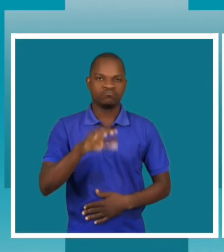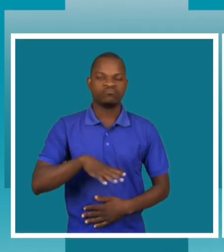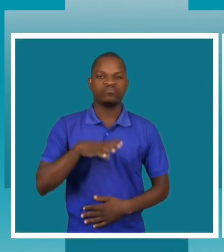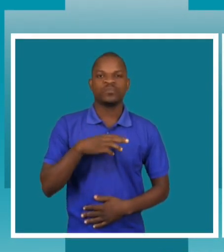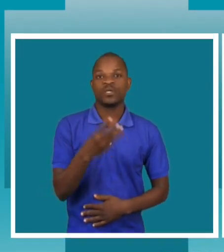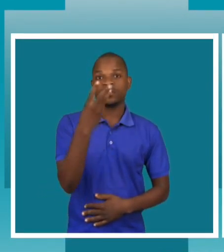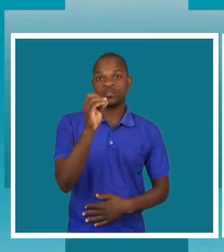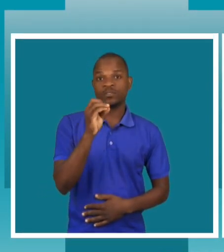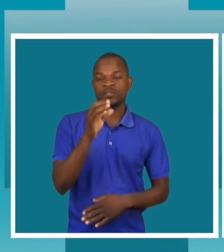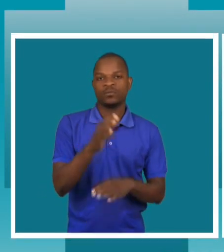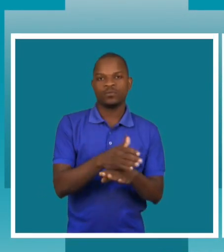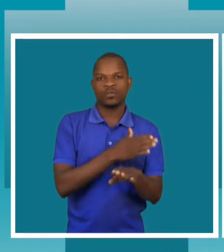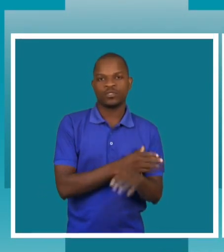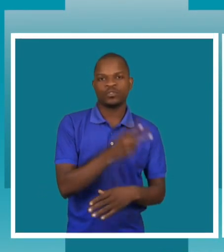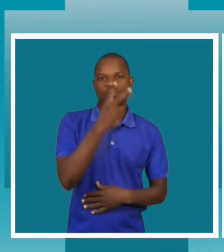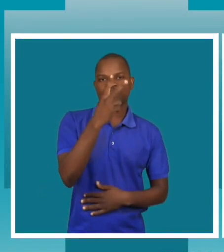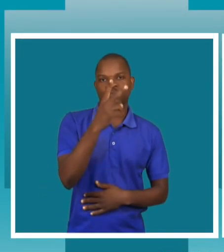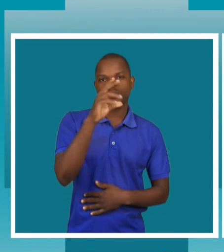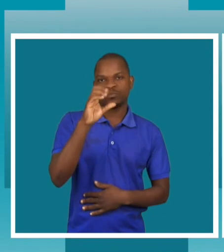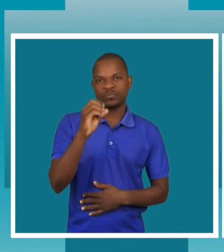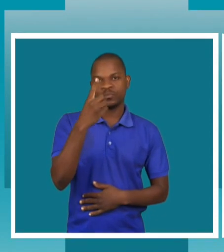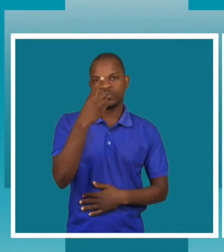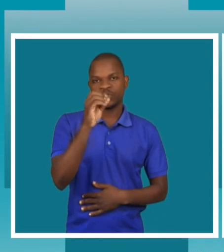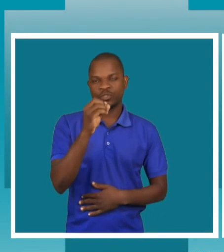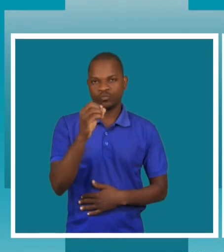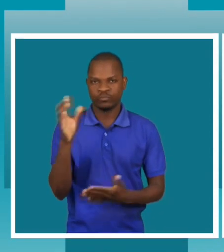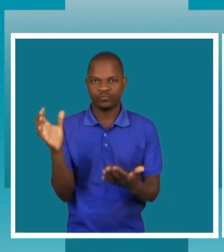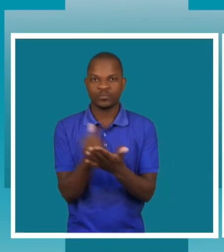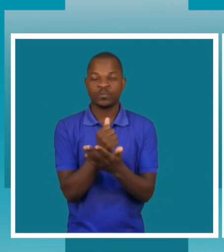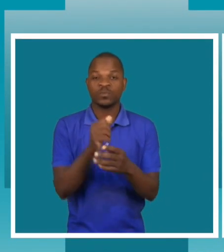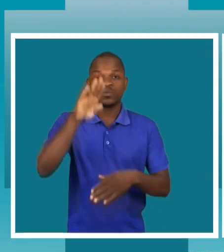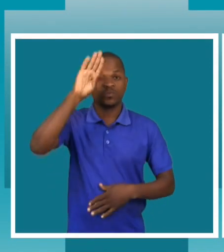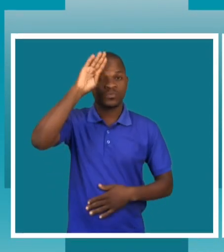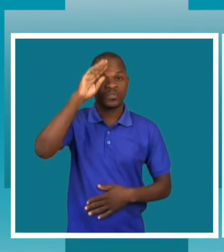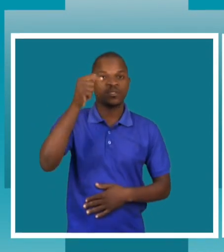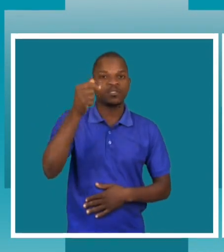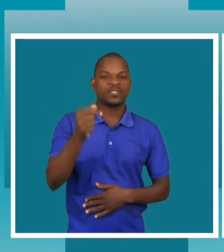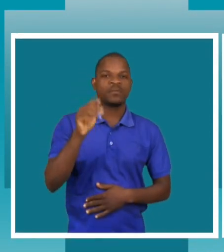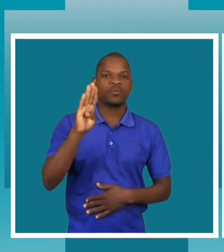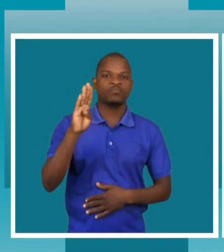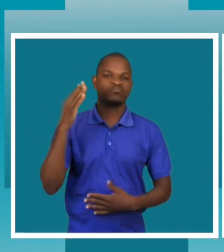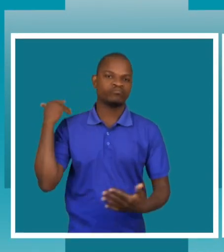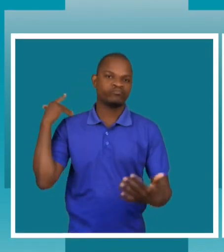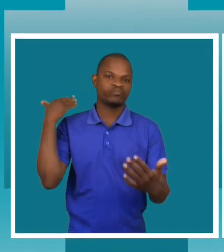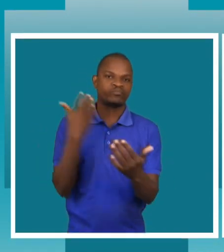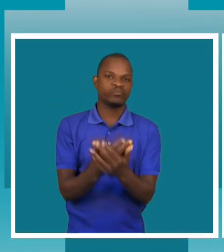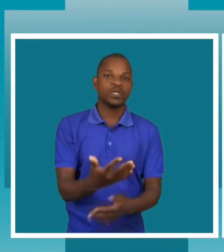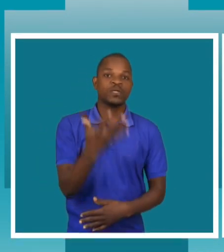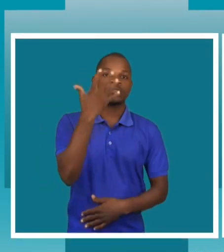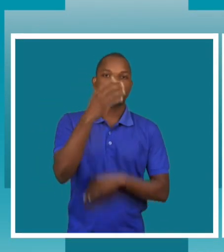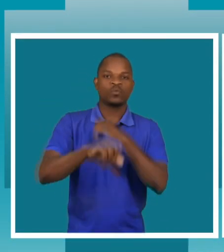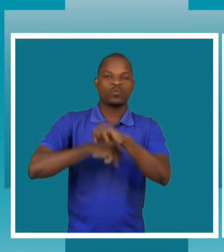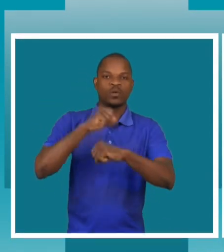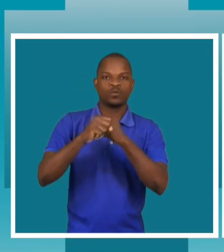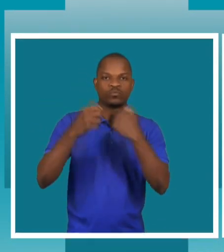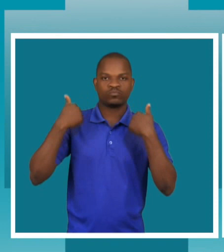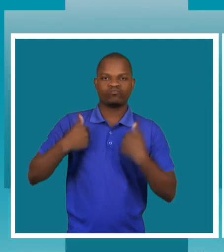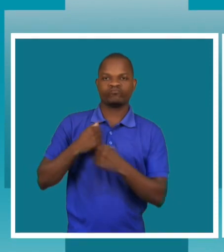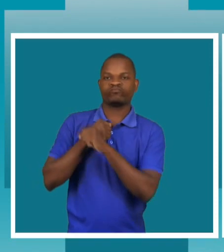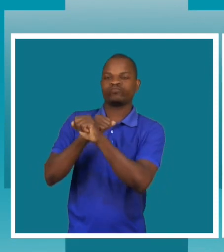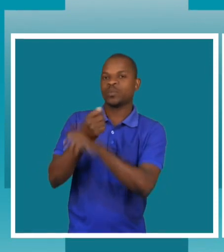diagnosticada com tuberculose em 2010. Há cinco anos, o seu organismo desenvolveu resistência